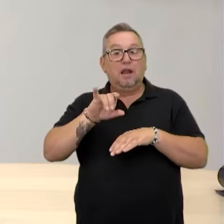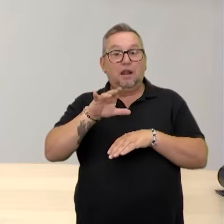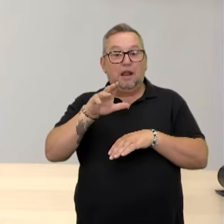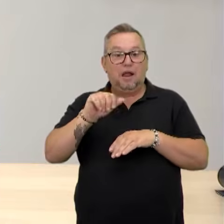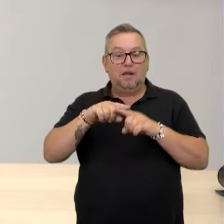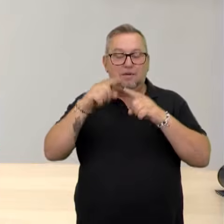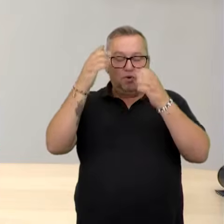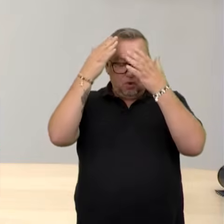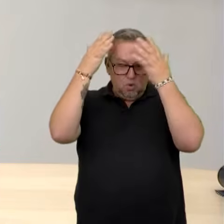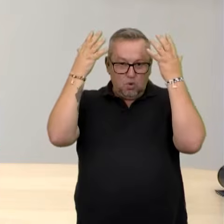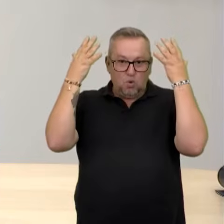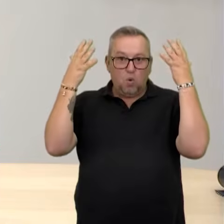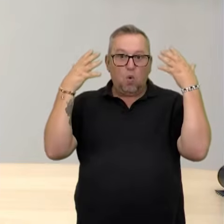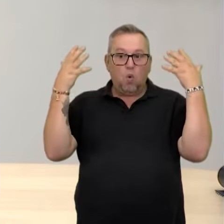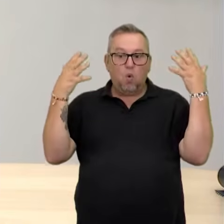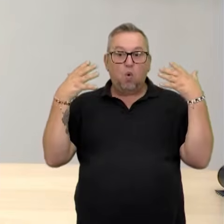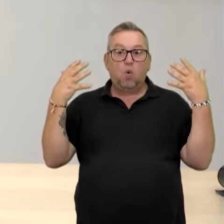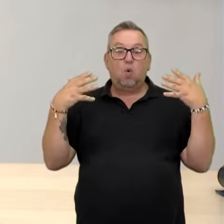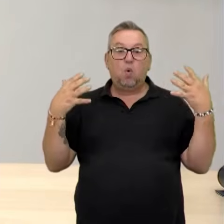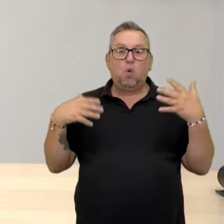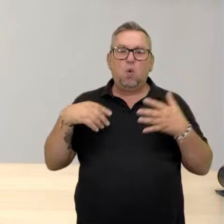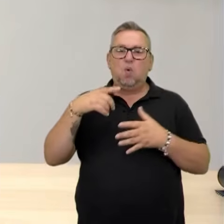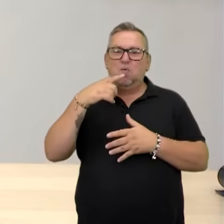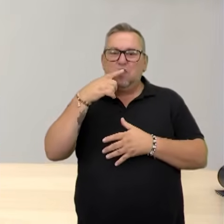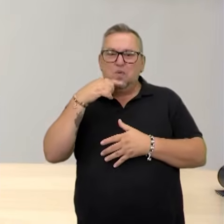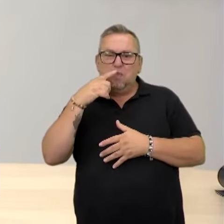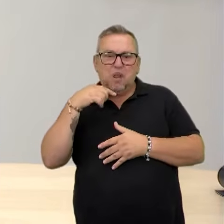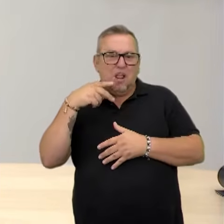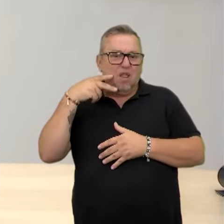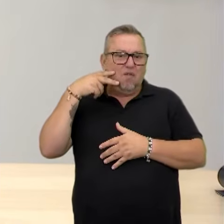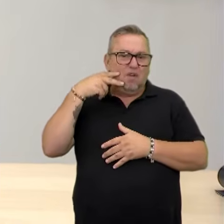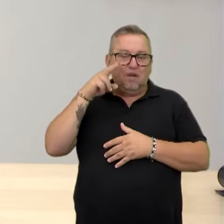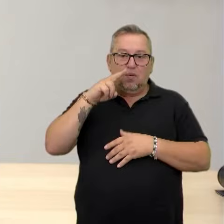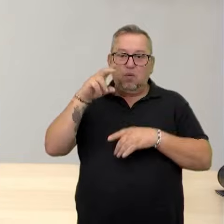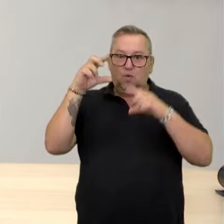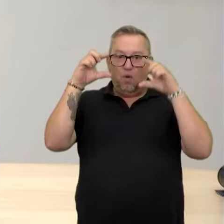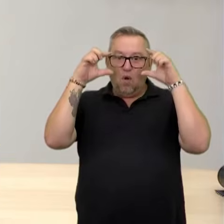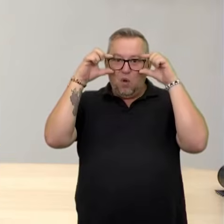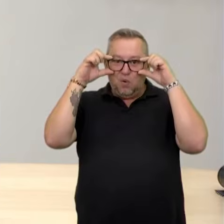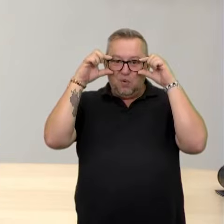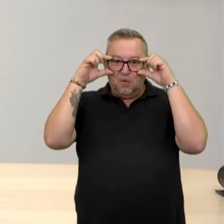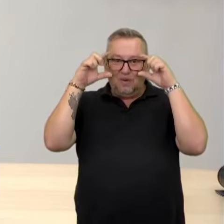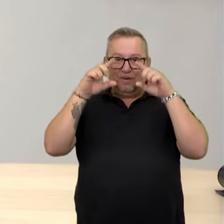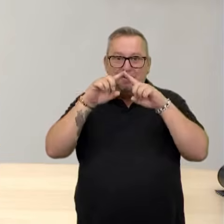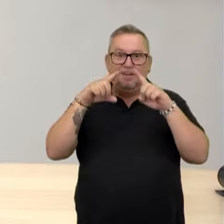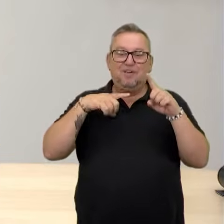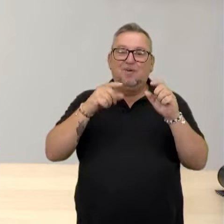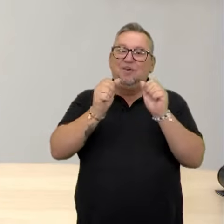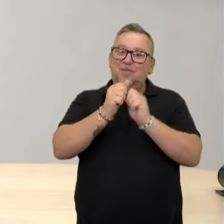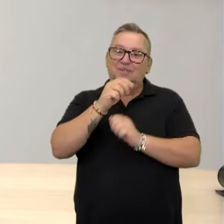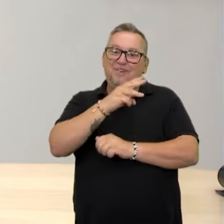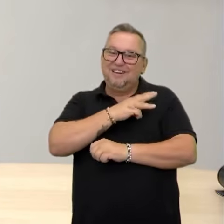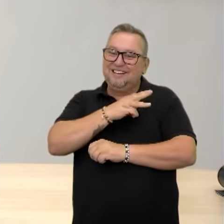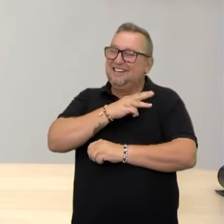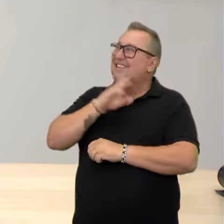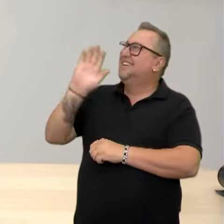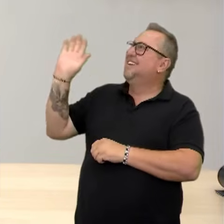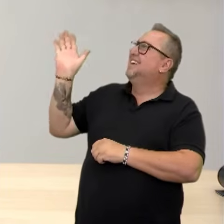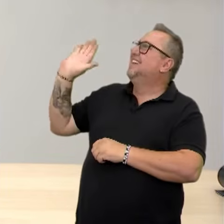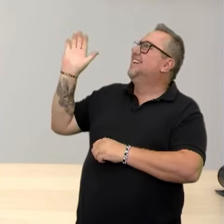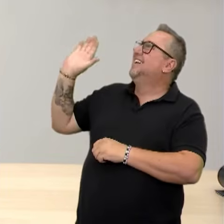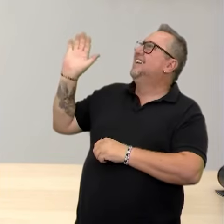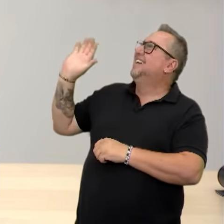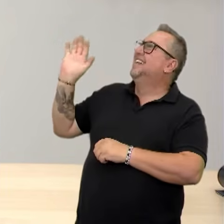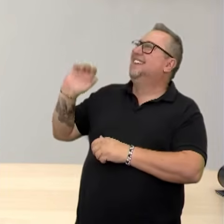encaracolado, avermelhado na altura do ombro, eu uso um óculos e estou com o Cid hoje. Bom